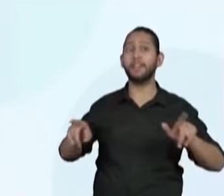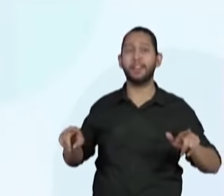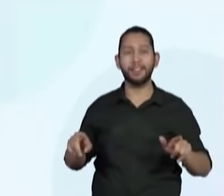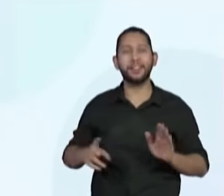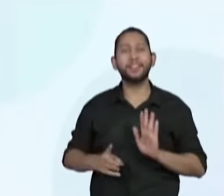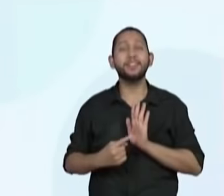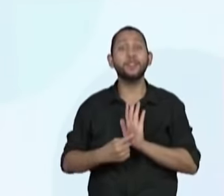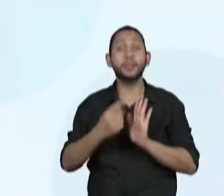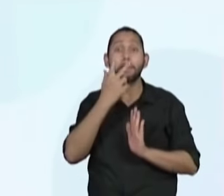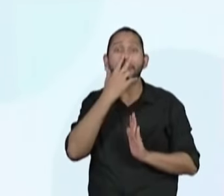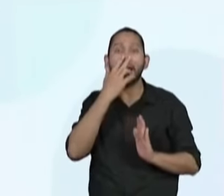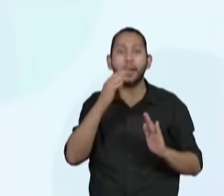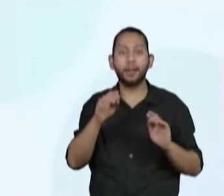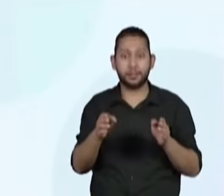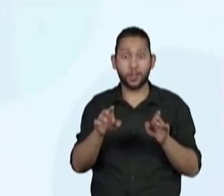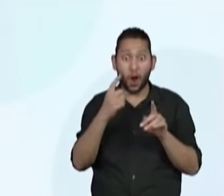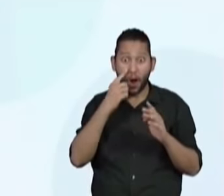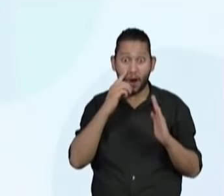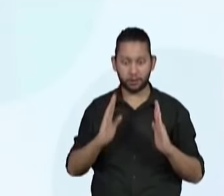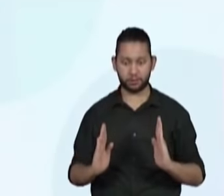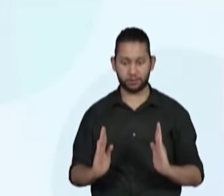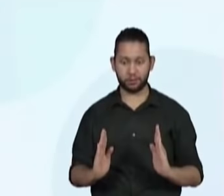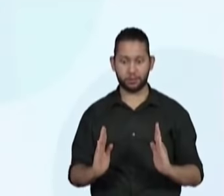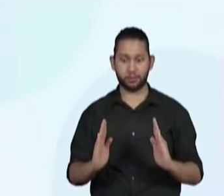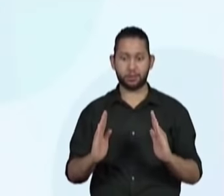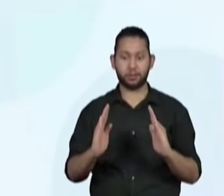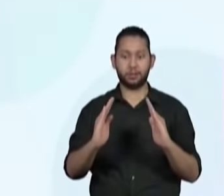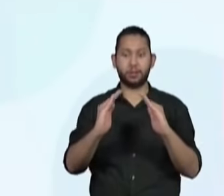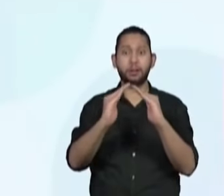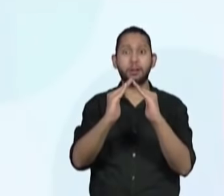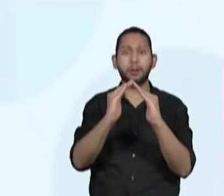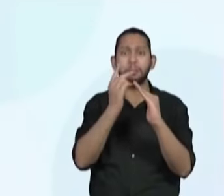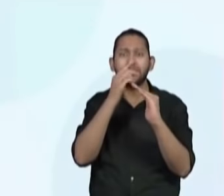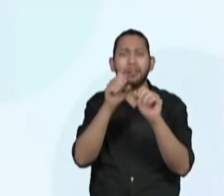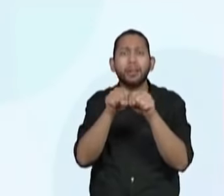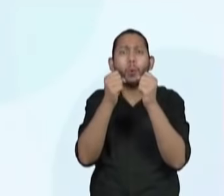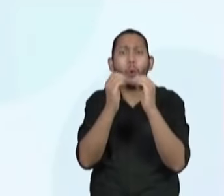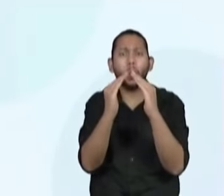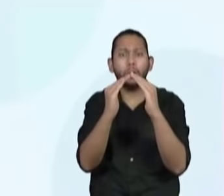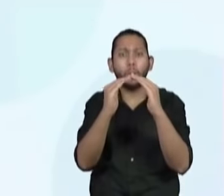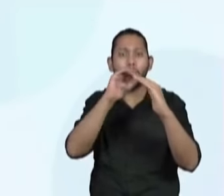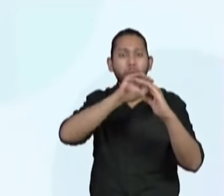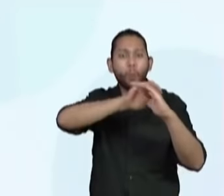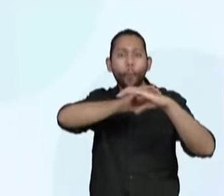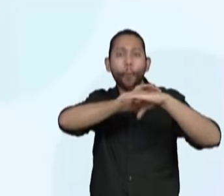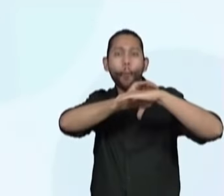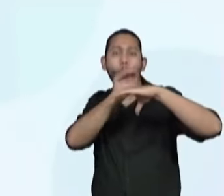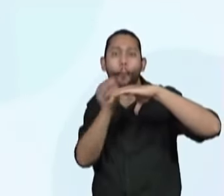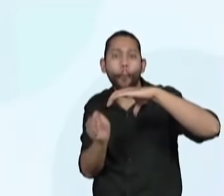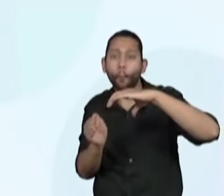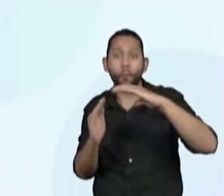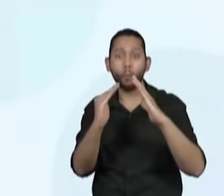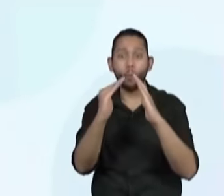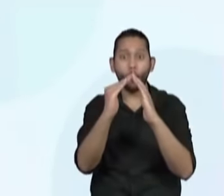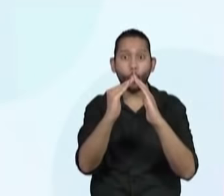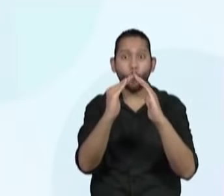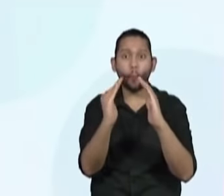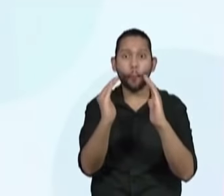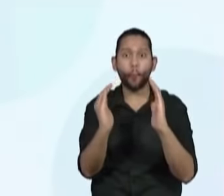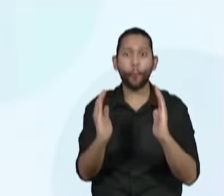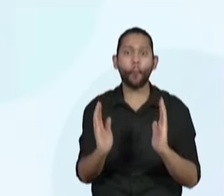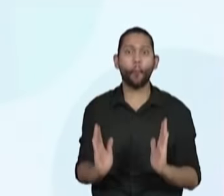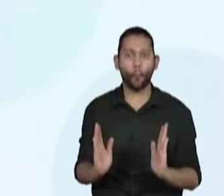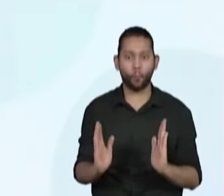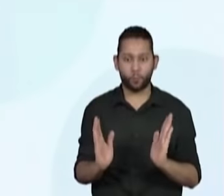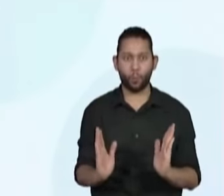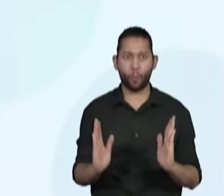aquela impressão de estar quebrado, como eu expliquei lá anteriormente. Ou seja, né, ele é feito por segmentos, né, ou por pedaços de curva,